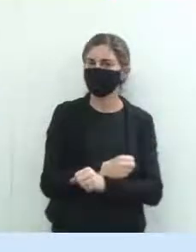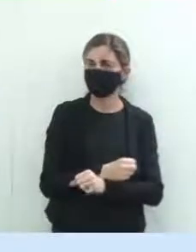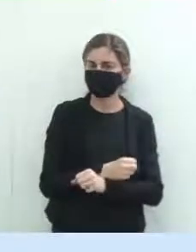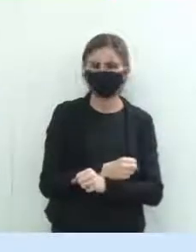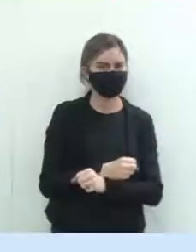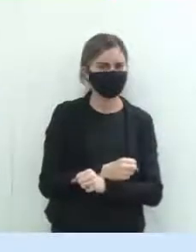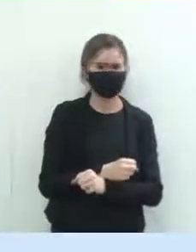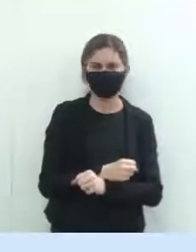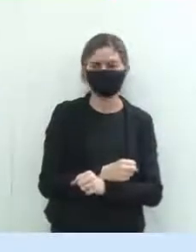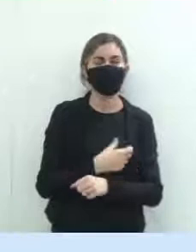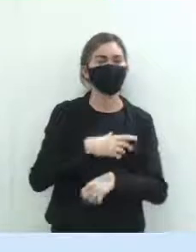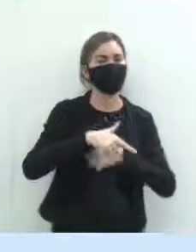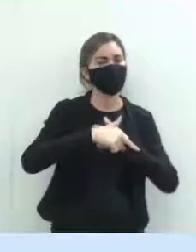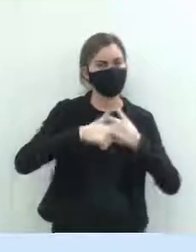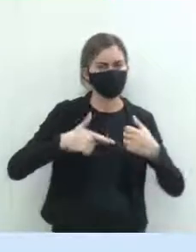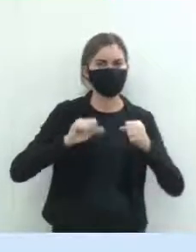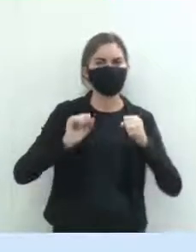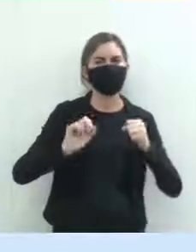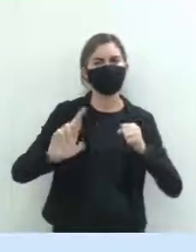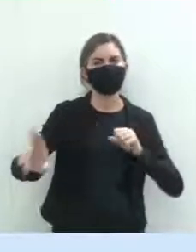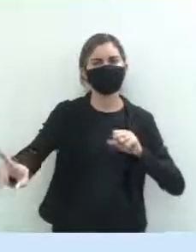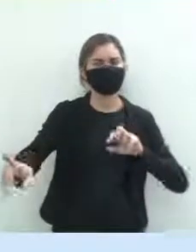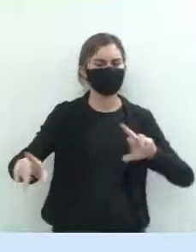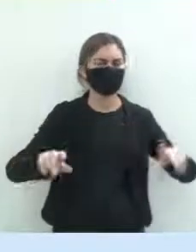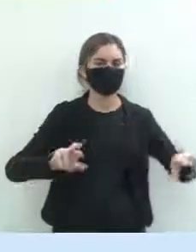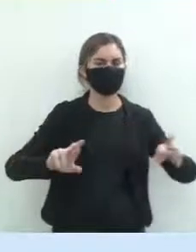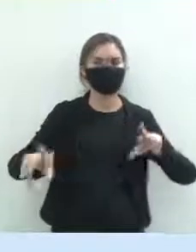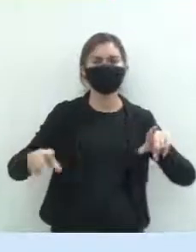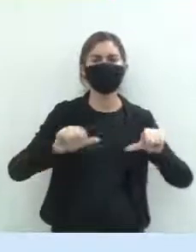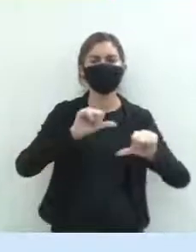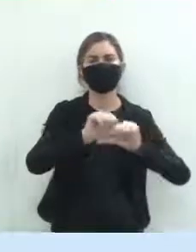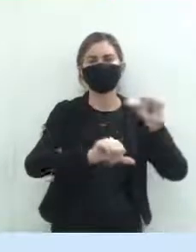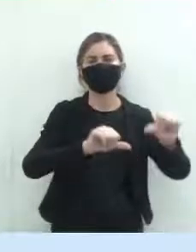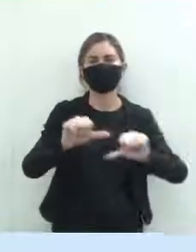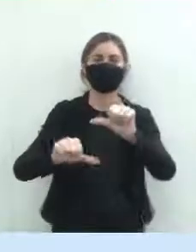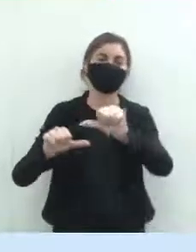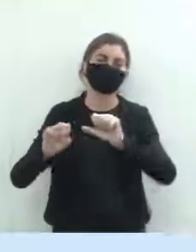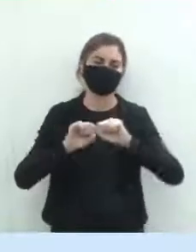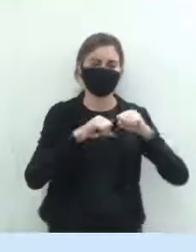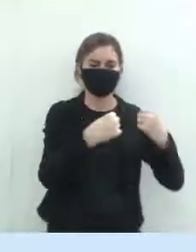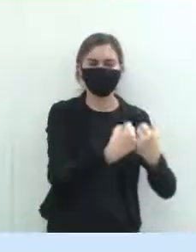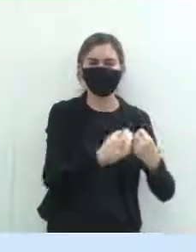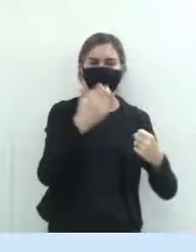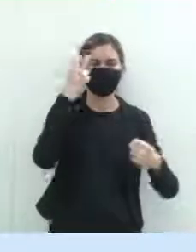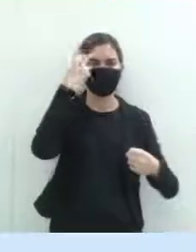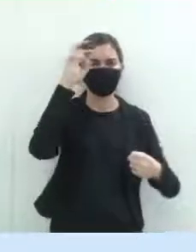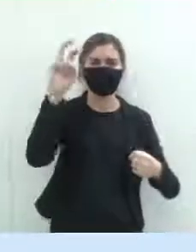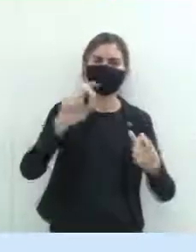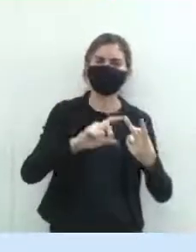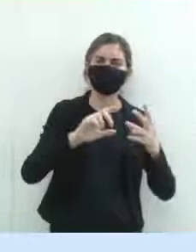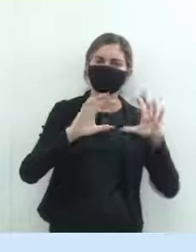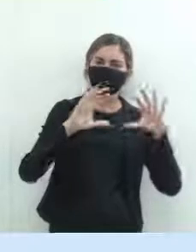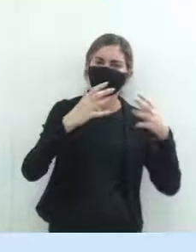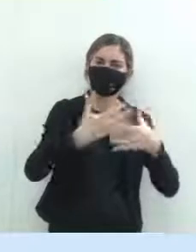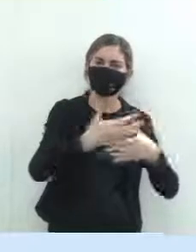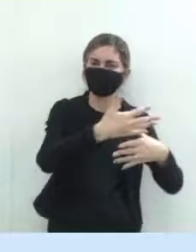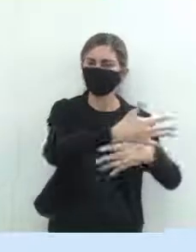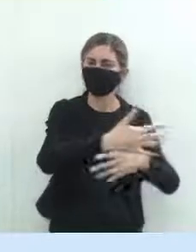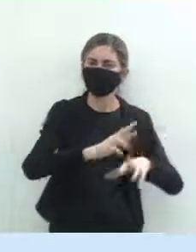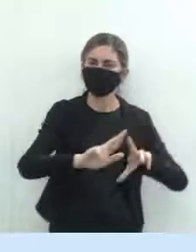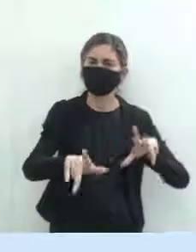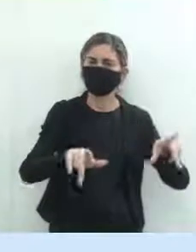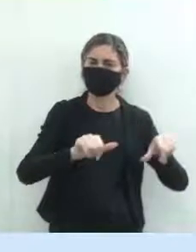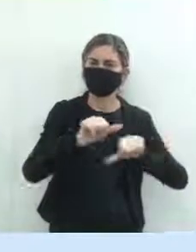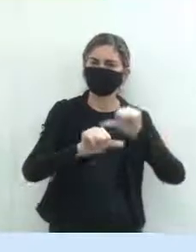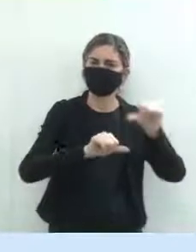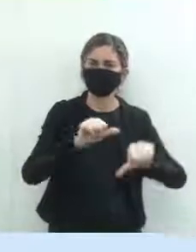princípio. A moral ela pode ser relativa, porque ela pode mudar de uma sociedade, de uma cultura, de uma comunidade para outra.